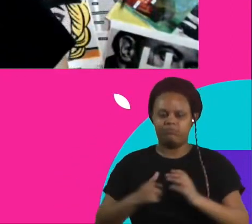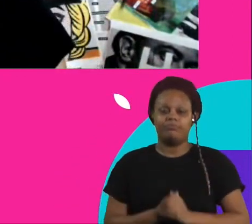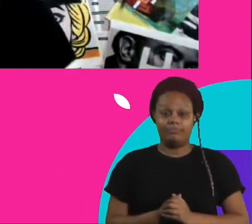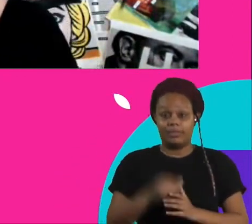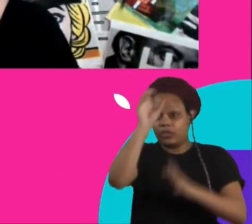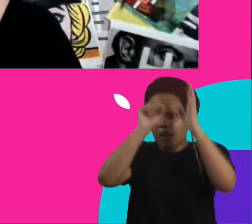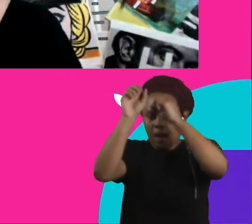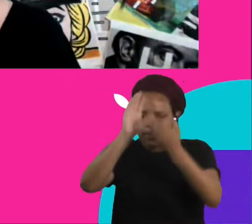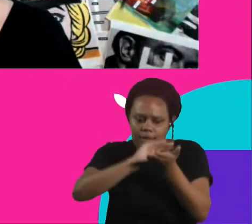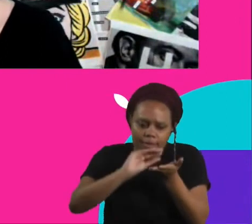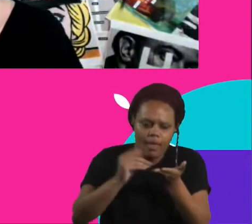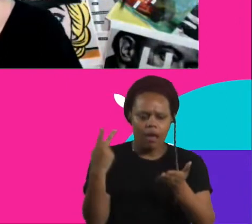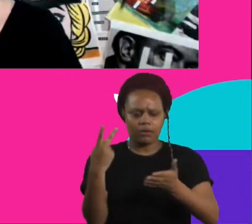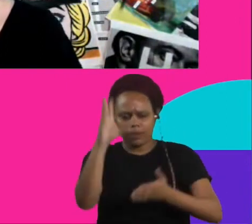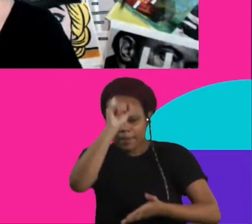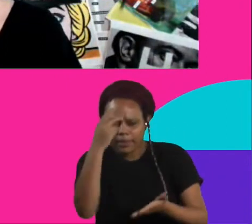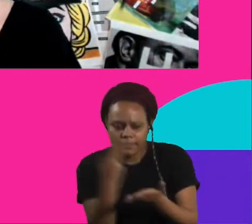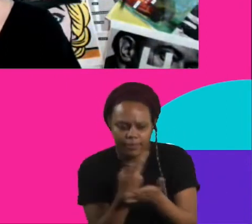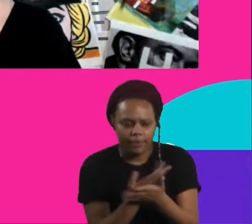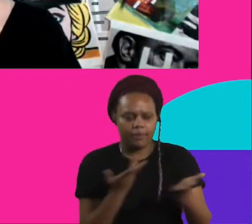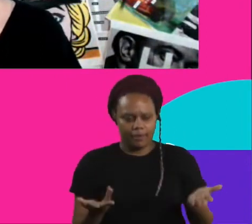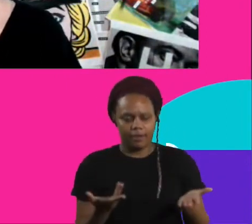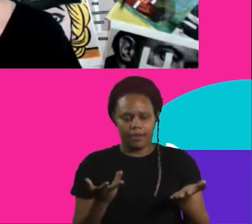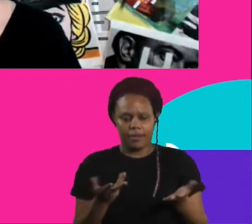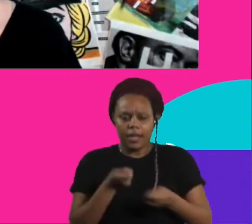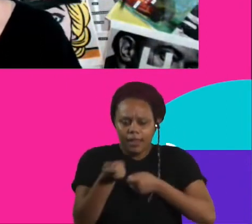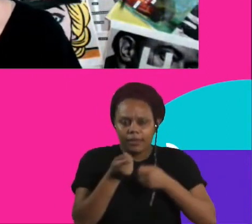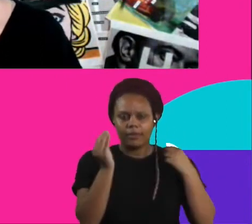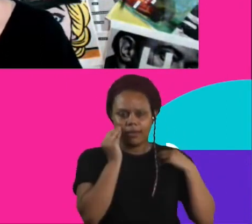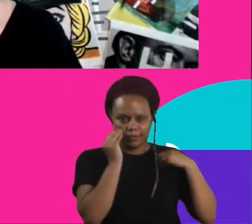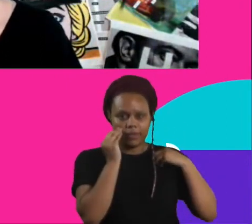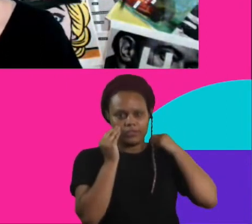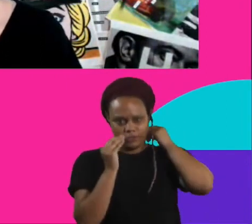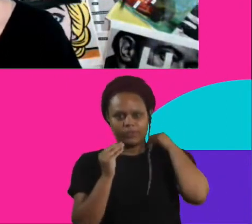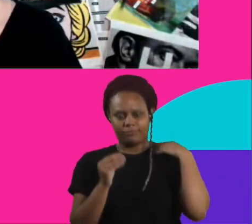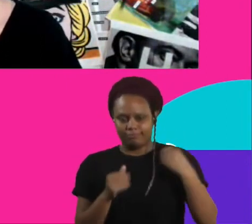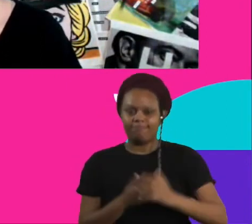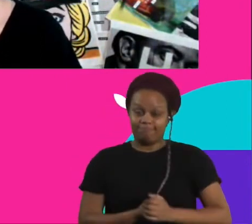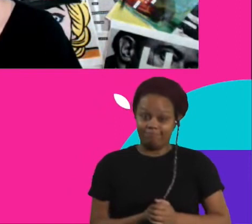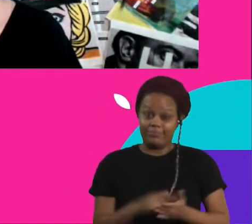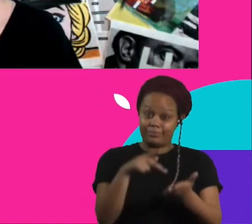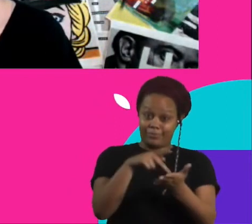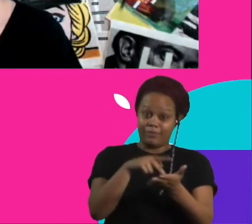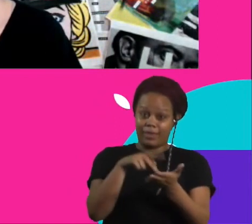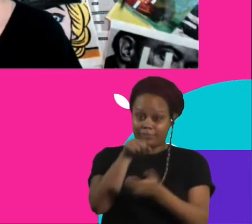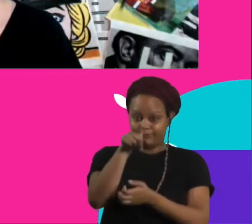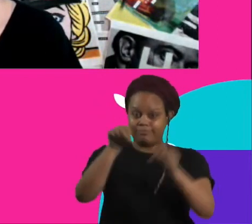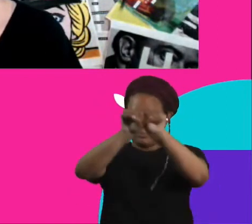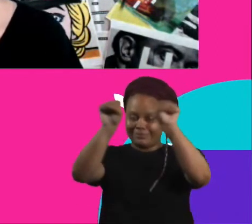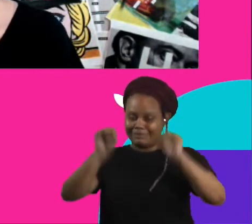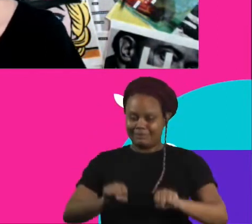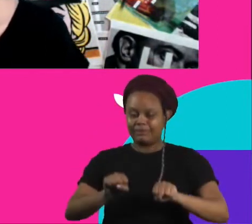vai aprender a errar, a gente vai aprender a lidar, com essa tentativa. É, acaba que o sistema, né, de uma